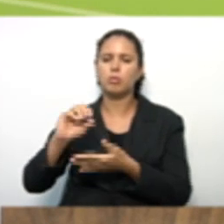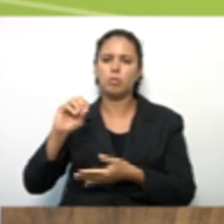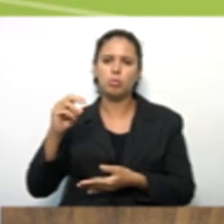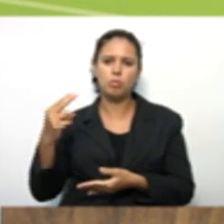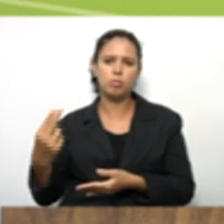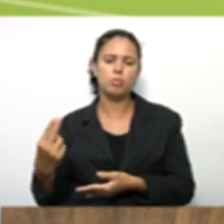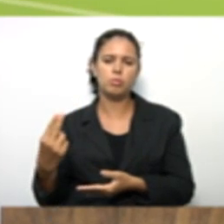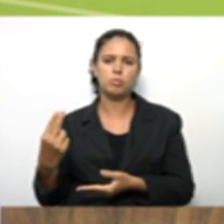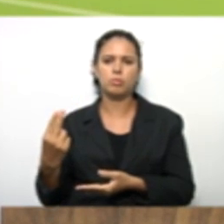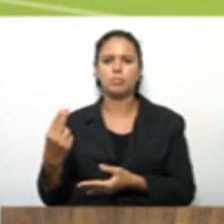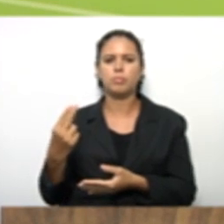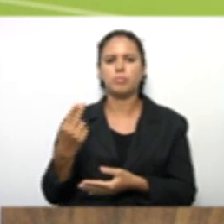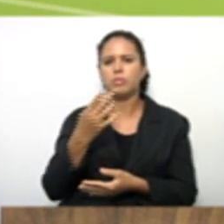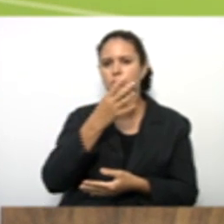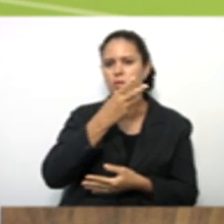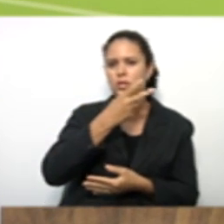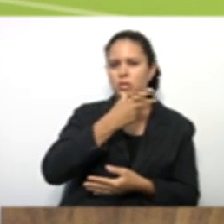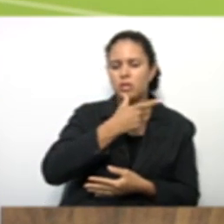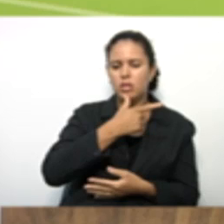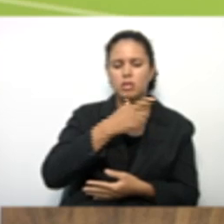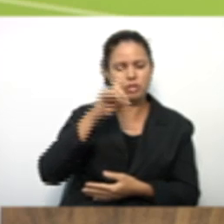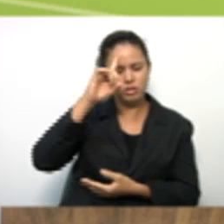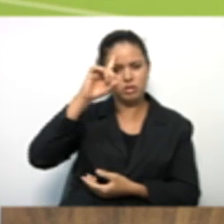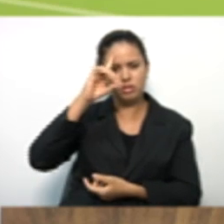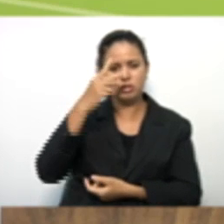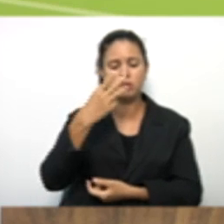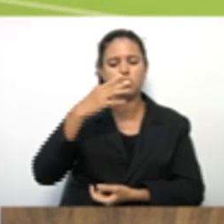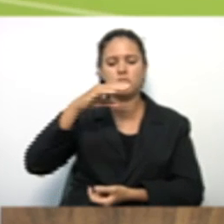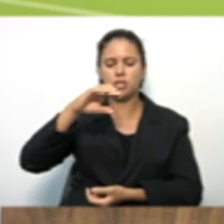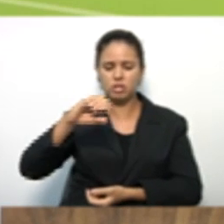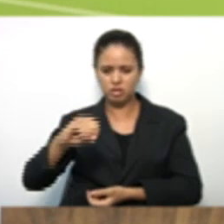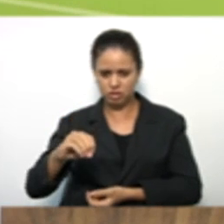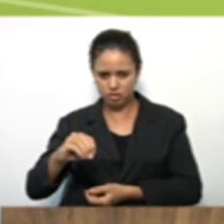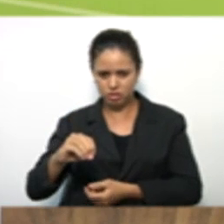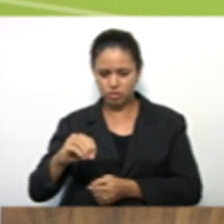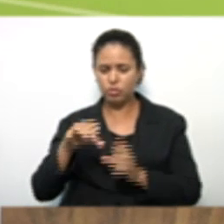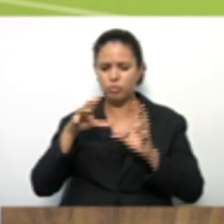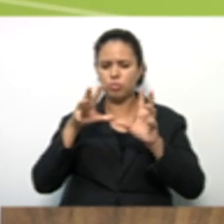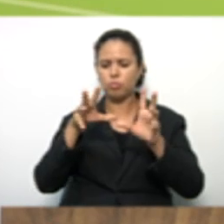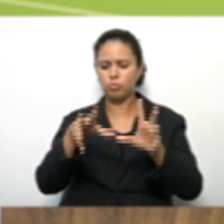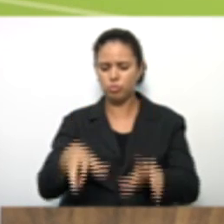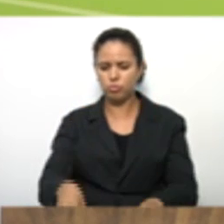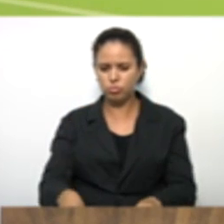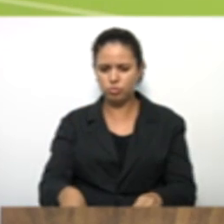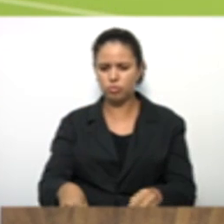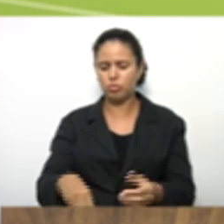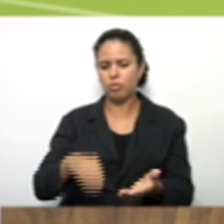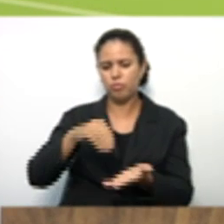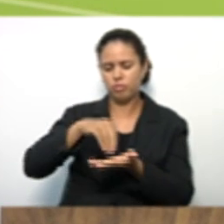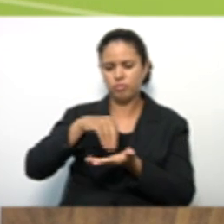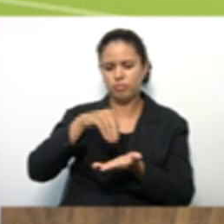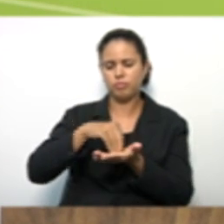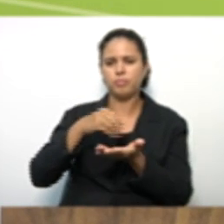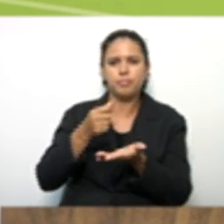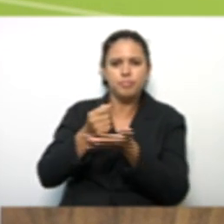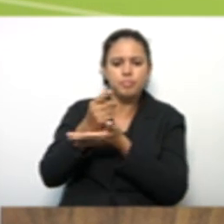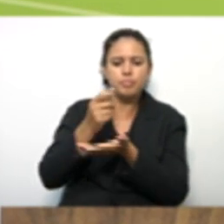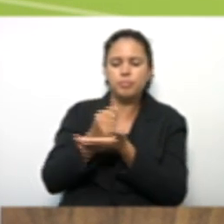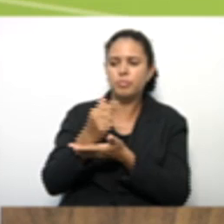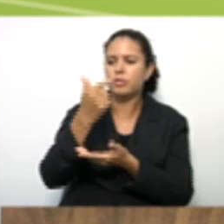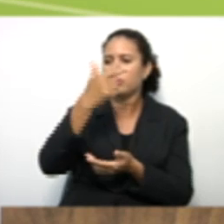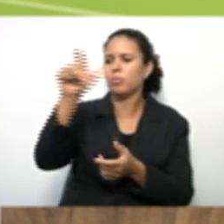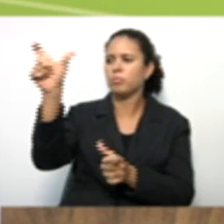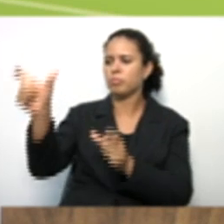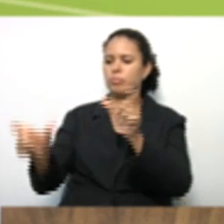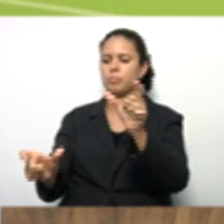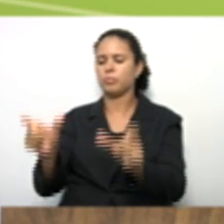daqui a 30 dias. Tudo que ela ficou devendo a terceiros, esses terceiros são quem? São outras pessoas